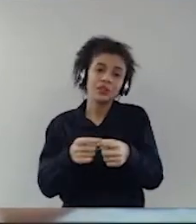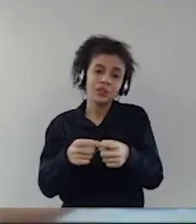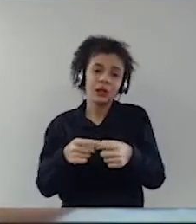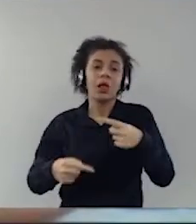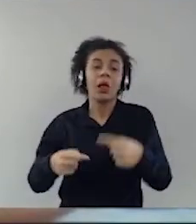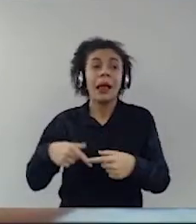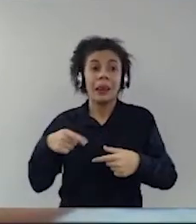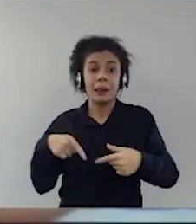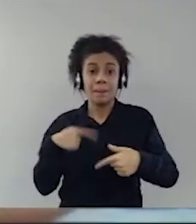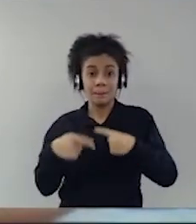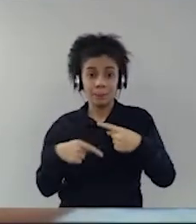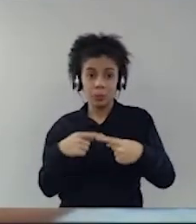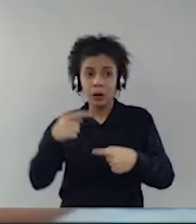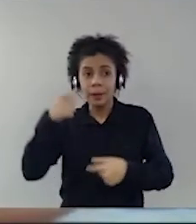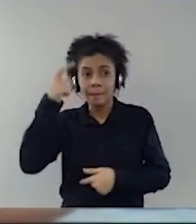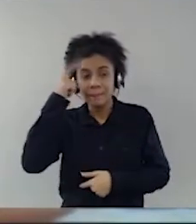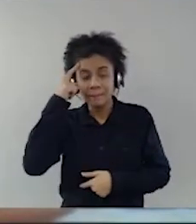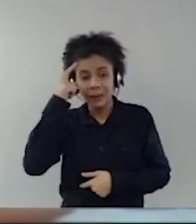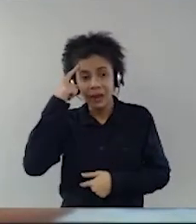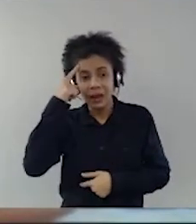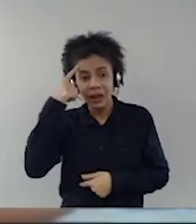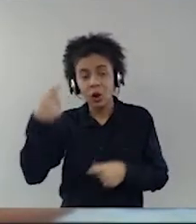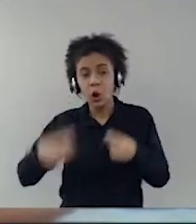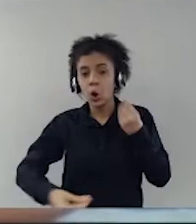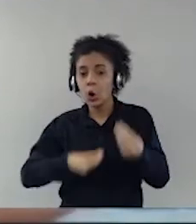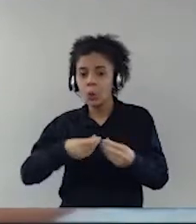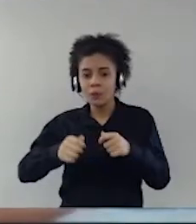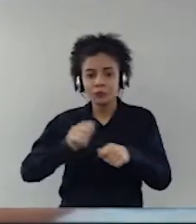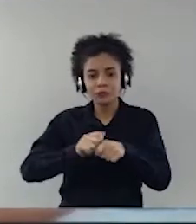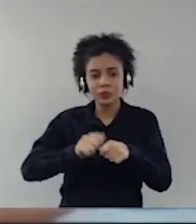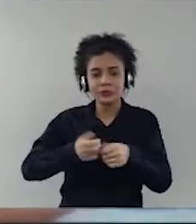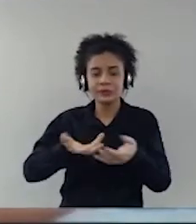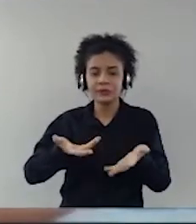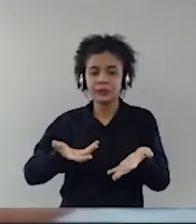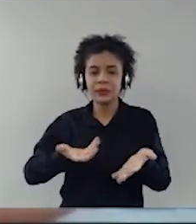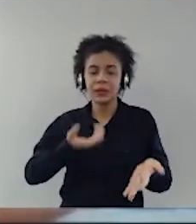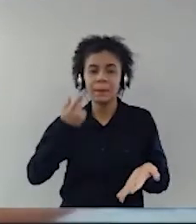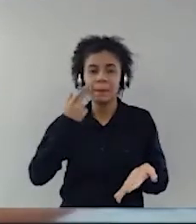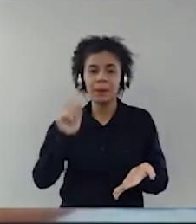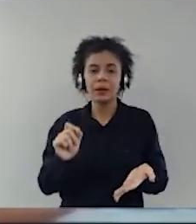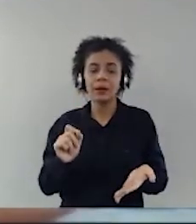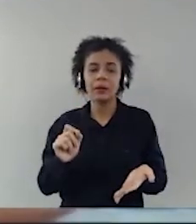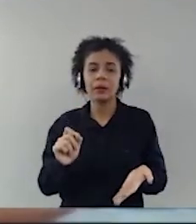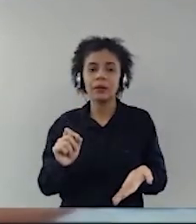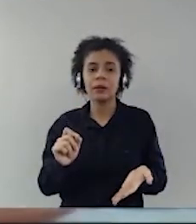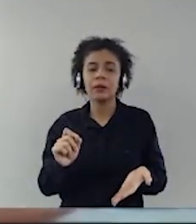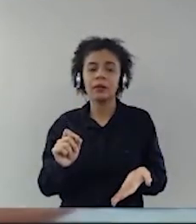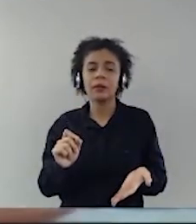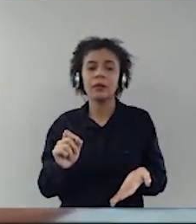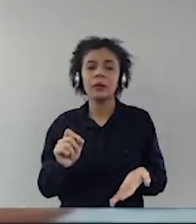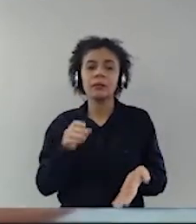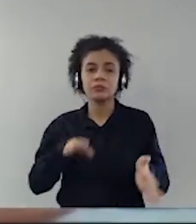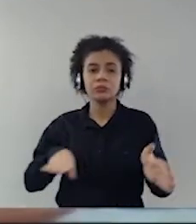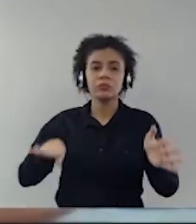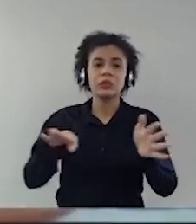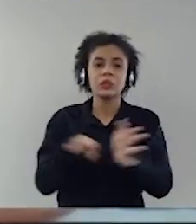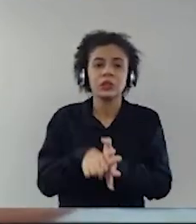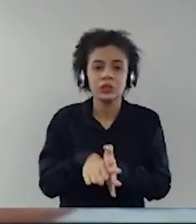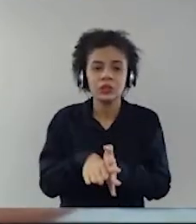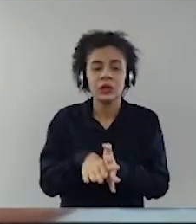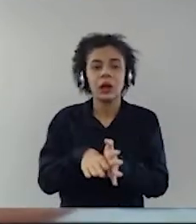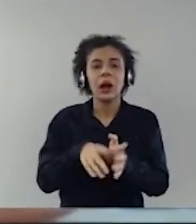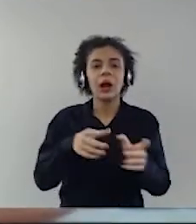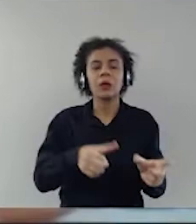para se pensar em ações e conformações para se chegar aos